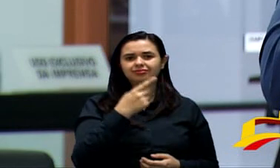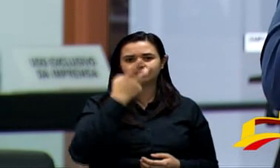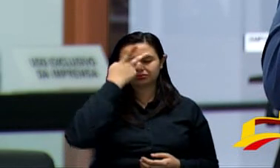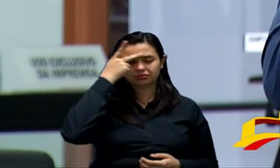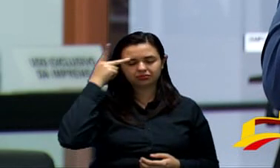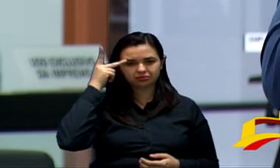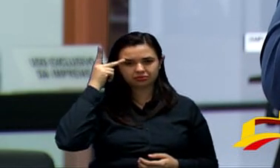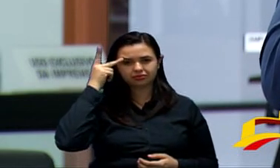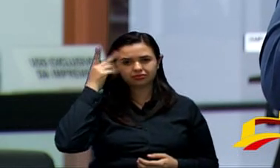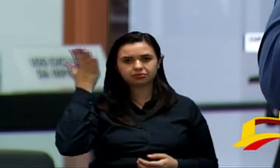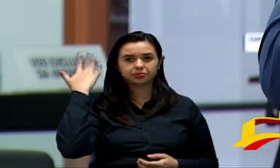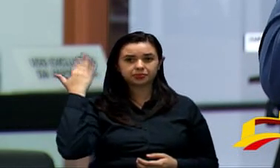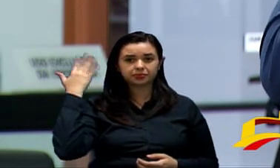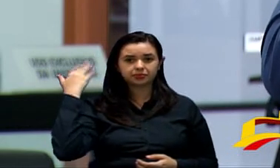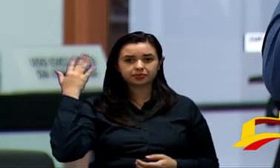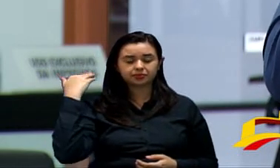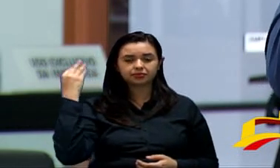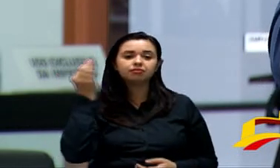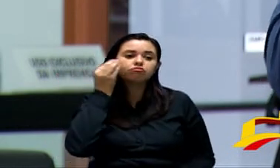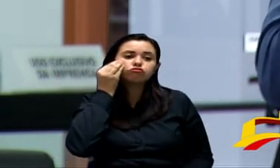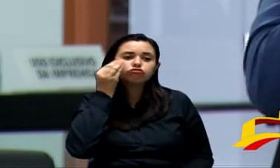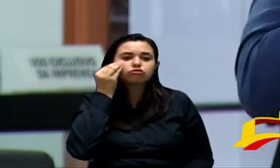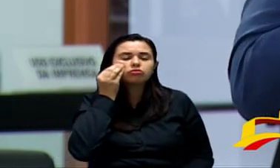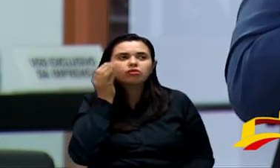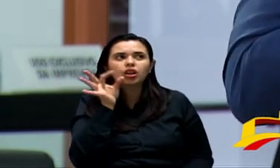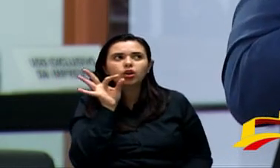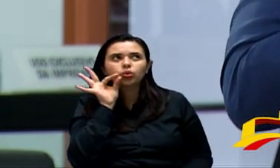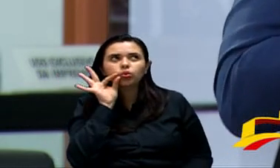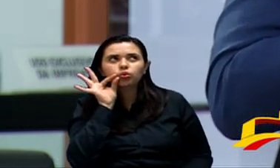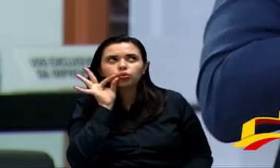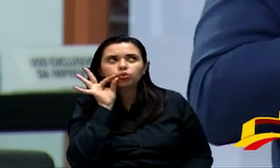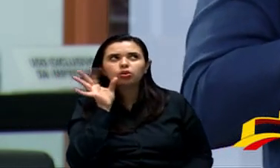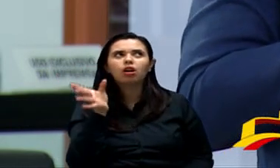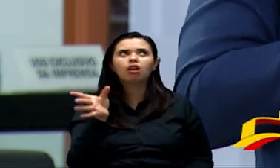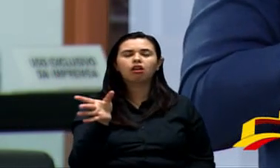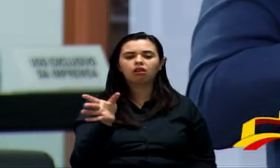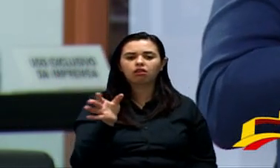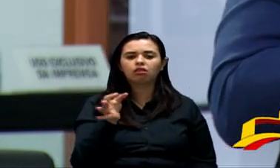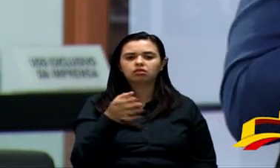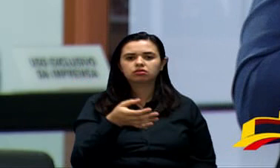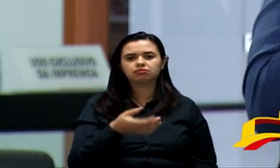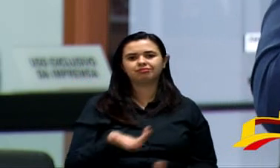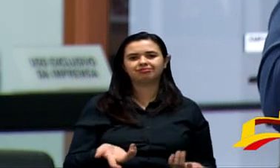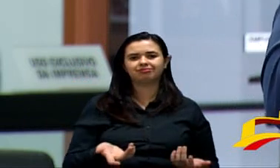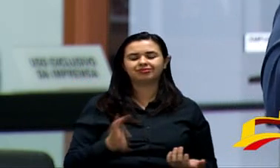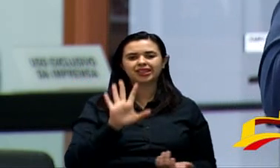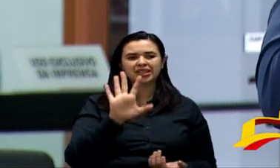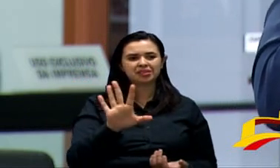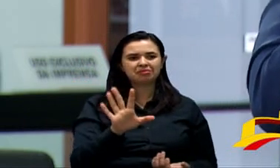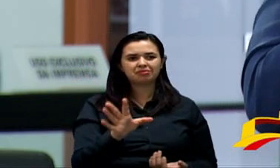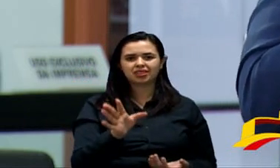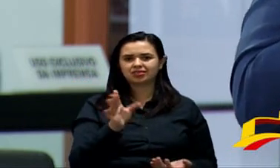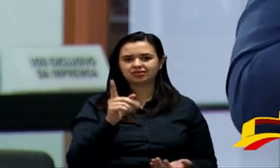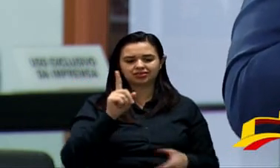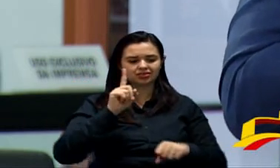muitos experimentaram, e ele falava para mim, o amor é o primeiro pega. Eu, graças a Deus, nunca experimentei. Ele falou,